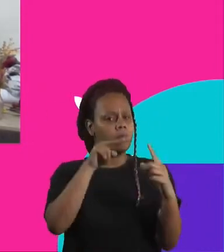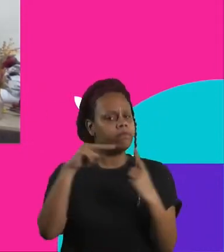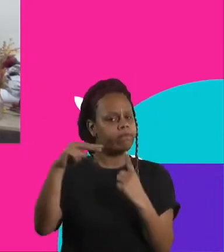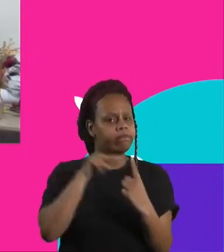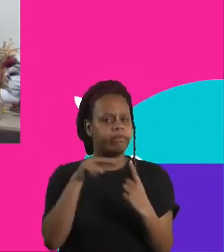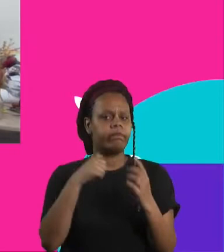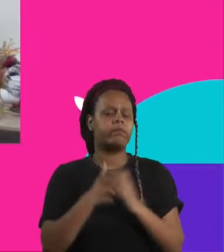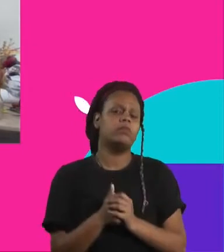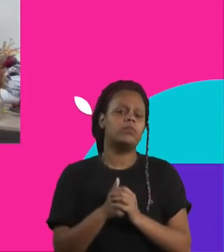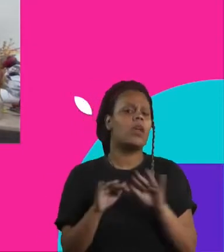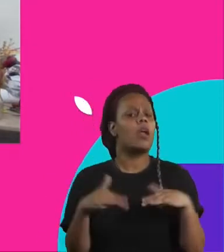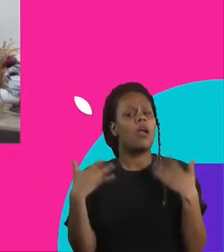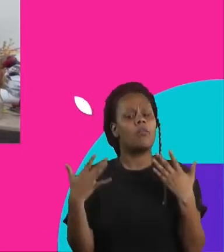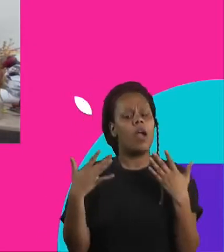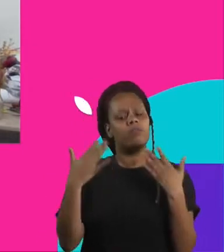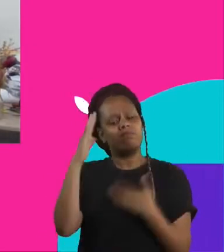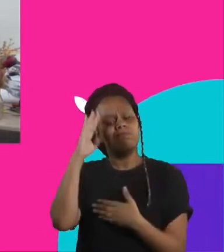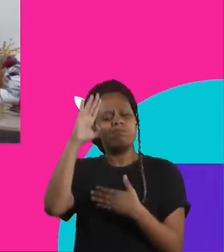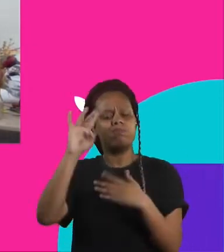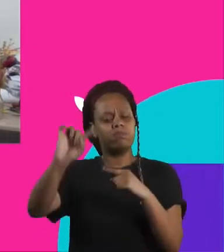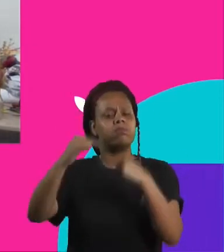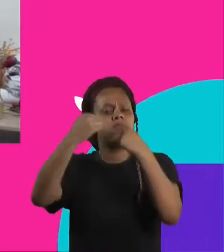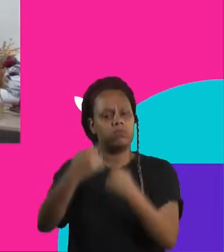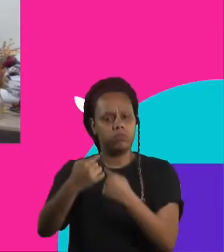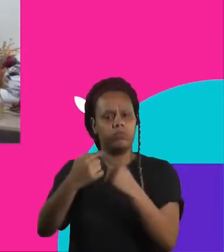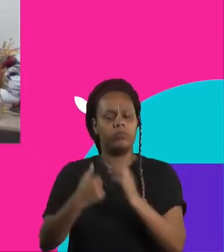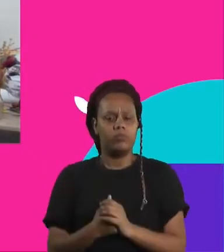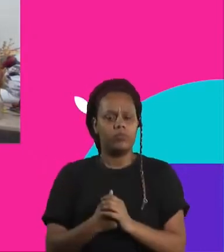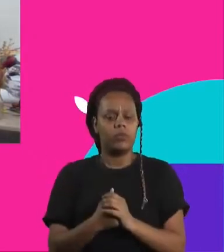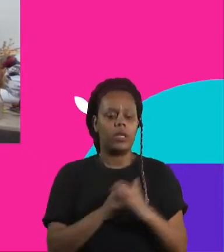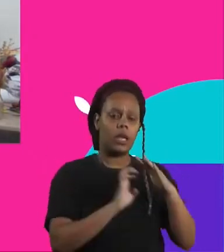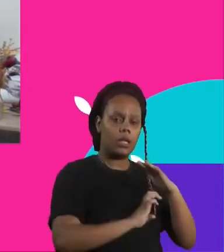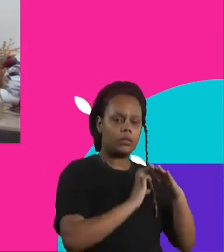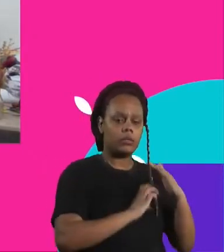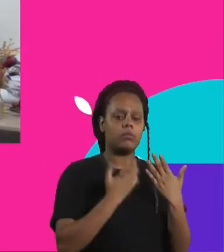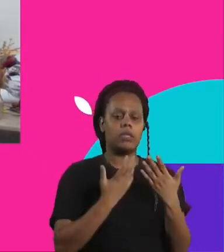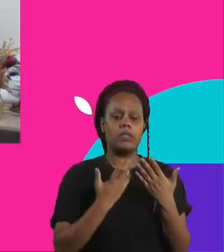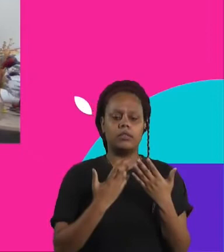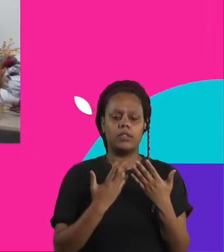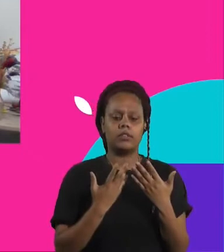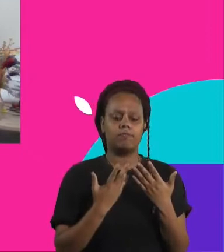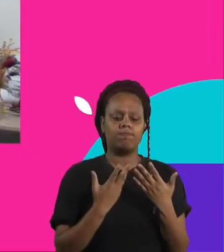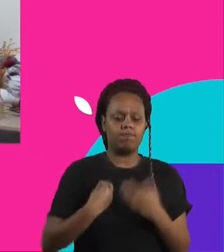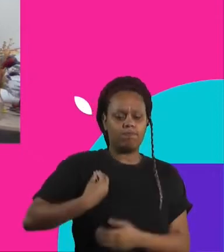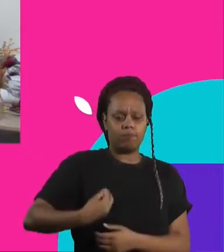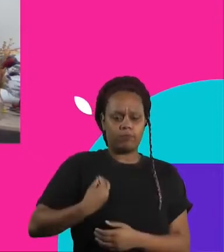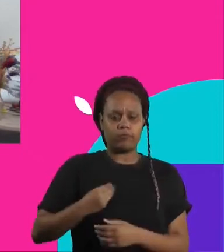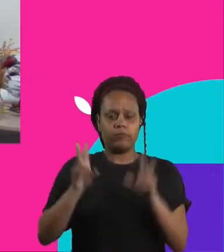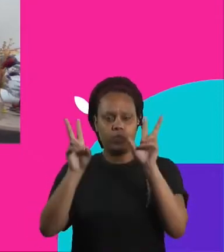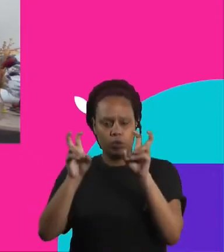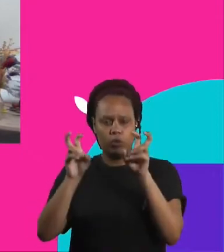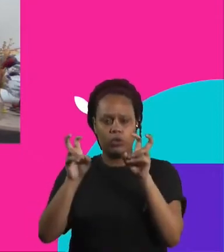que é o principal desafio ou os principais desafios que as organizações enfrentam para mensurar o impacto de um